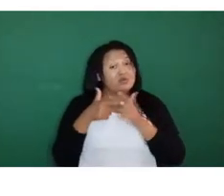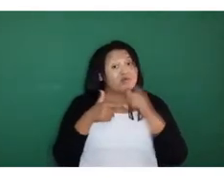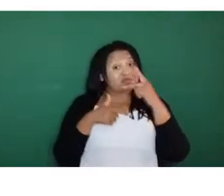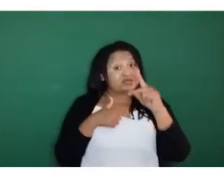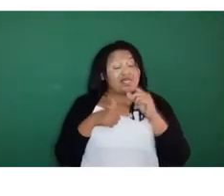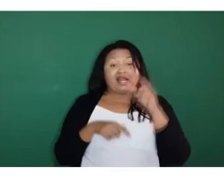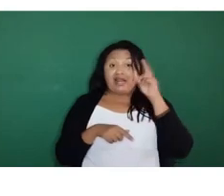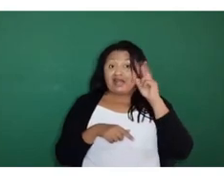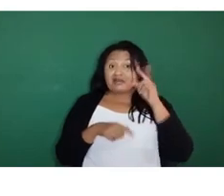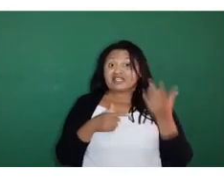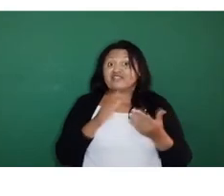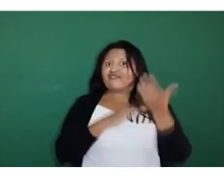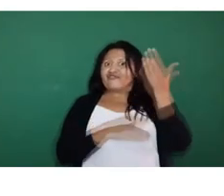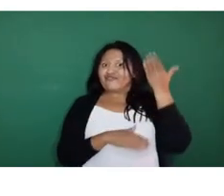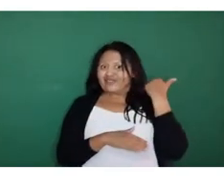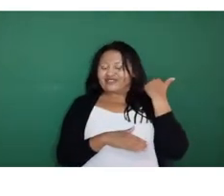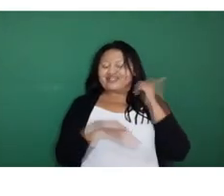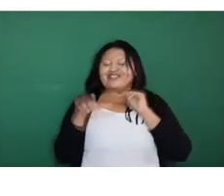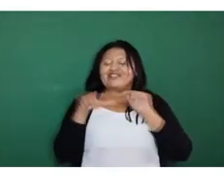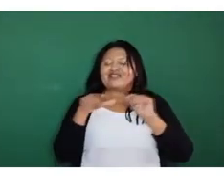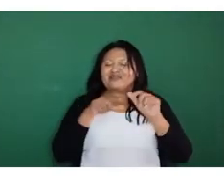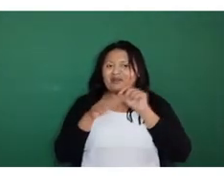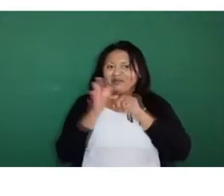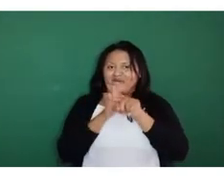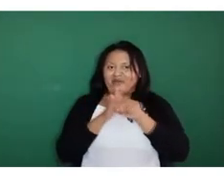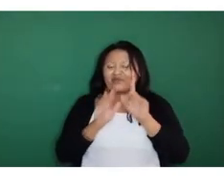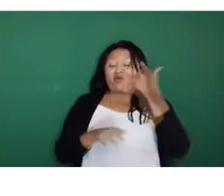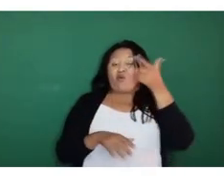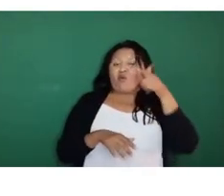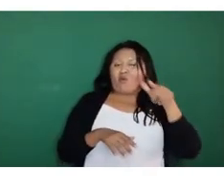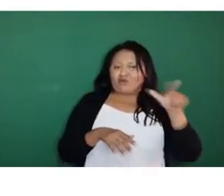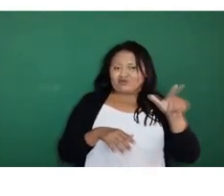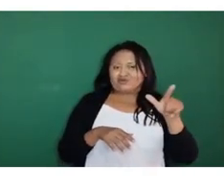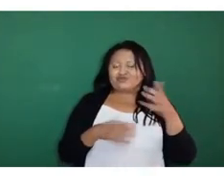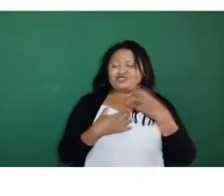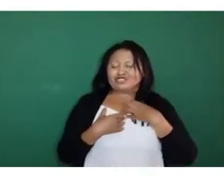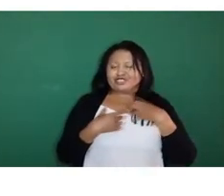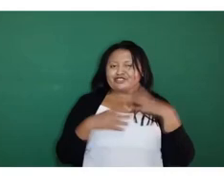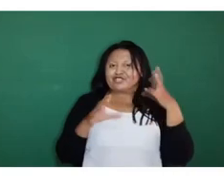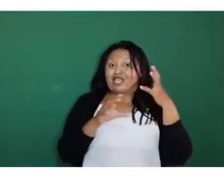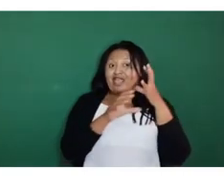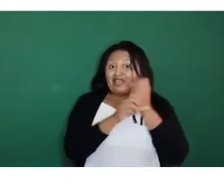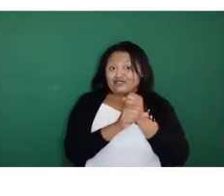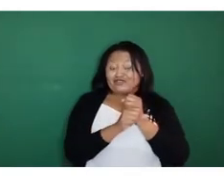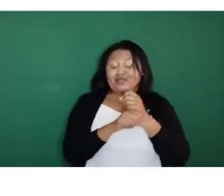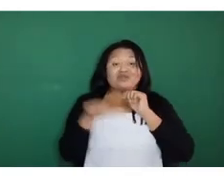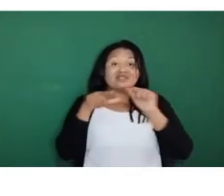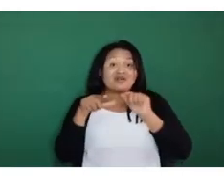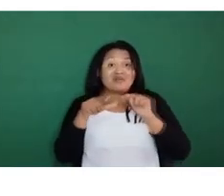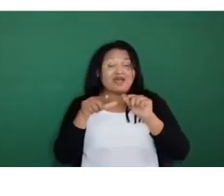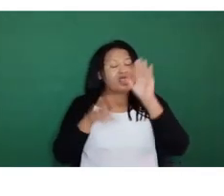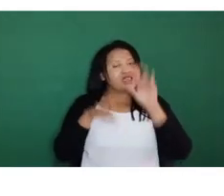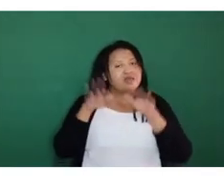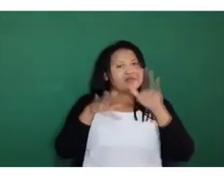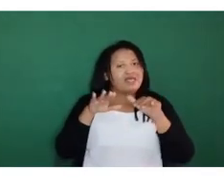lembra que a gente veio de uma questão que falava sobre o trabalho né aqui é uma outra forma de calcular o trabalho nesse caso o trabalho depende da